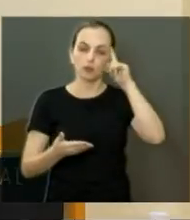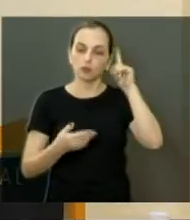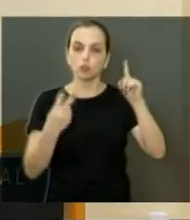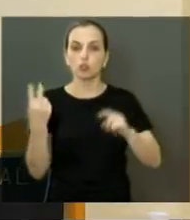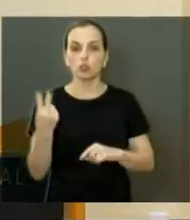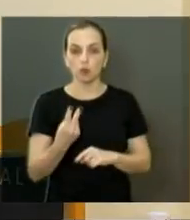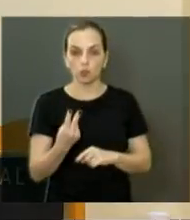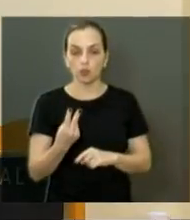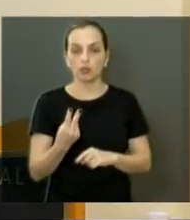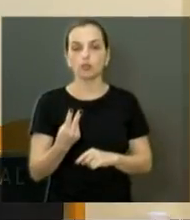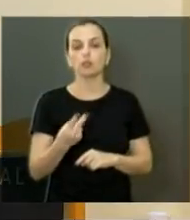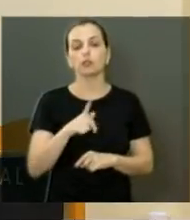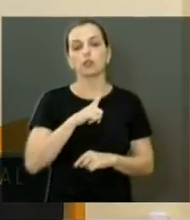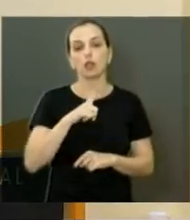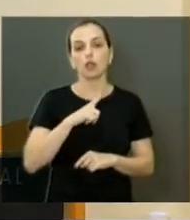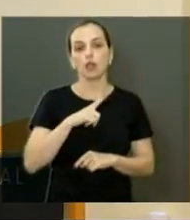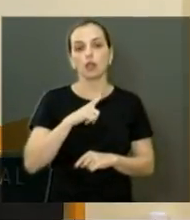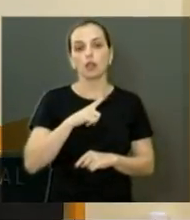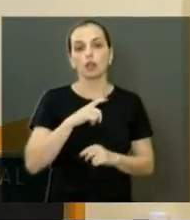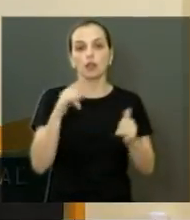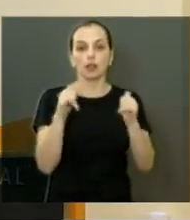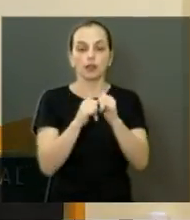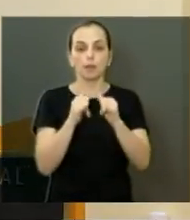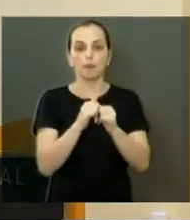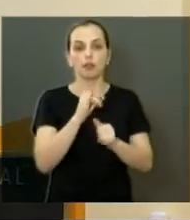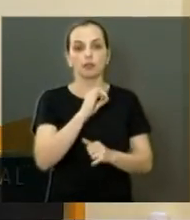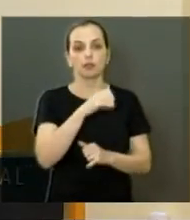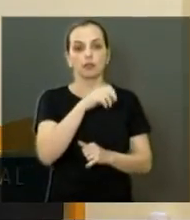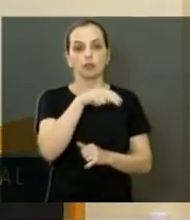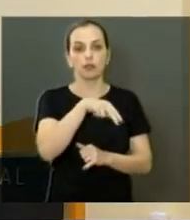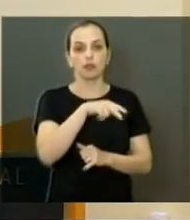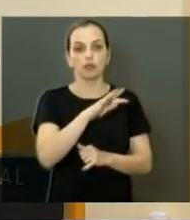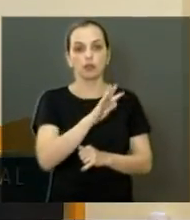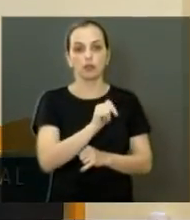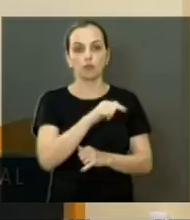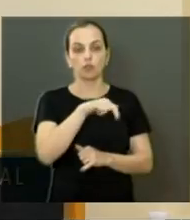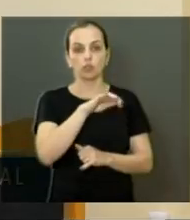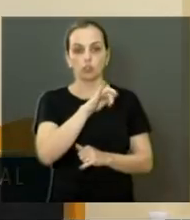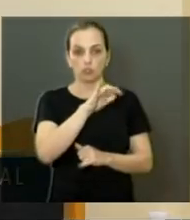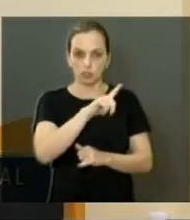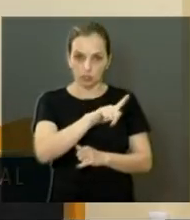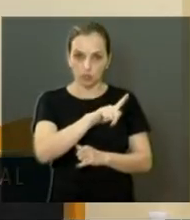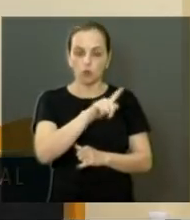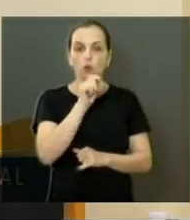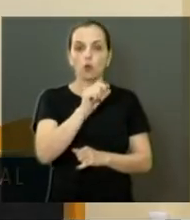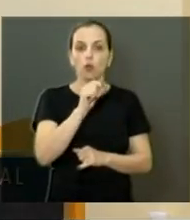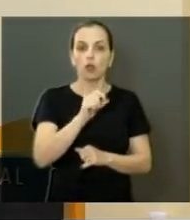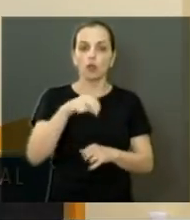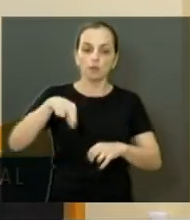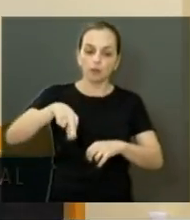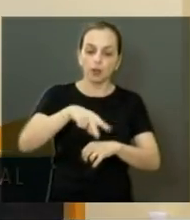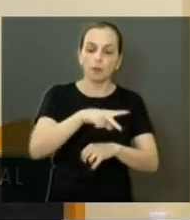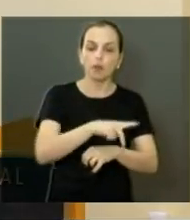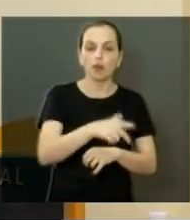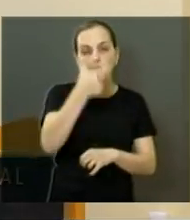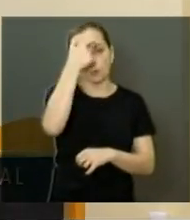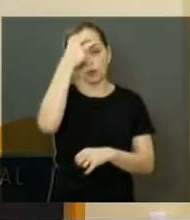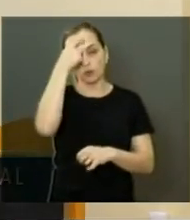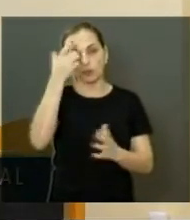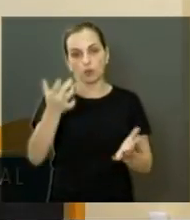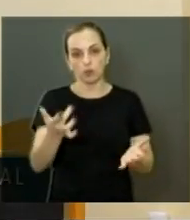domingo, a gente vai ter ali no Parque Infantil a primeira caminhada do Dia Mundial de Conscientização do Autismo. É um evento realizado